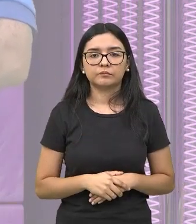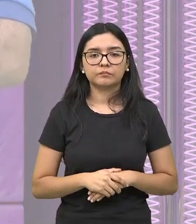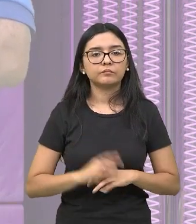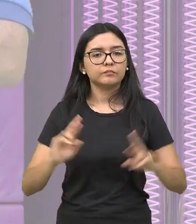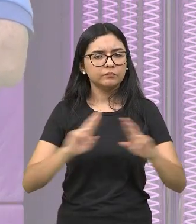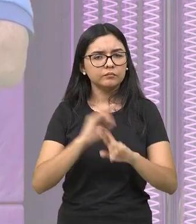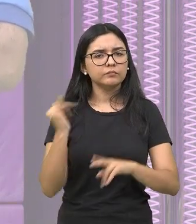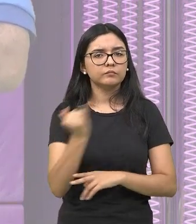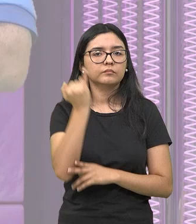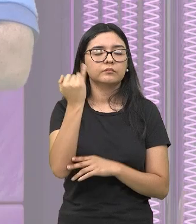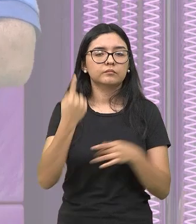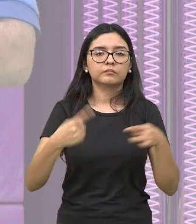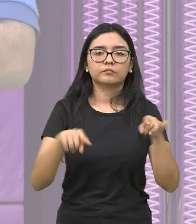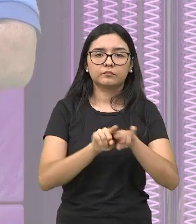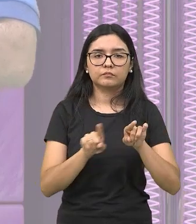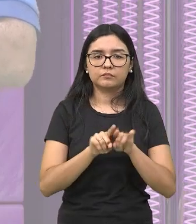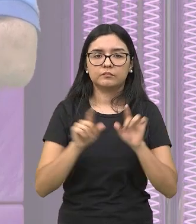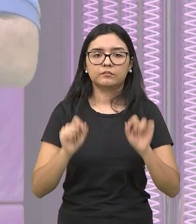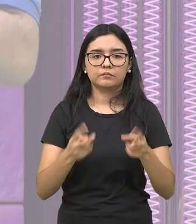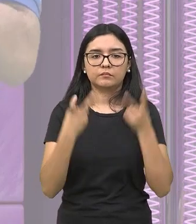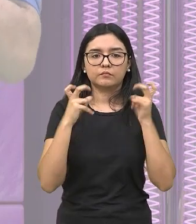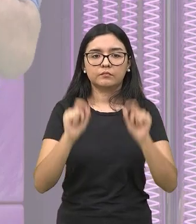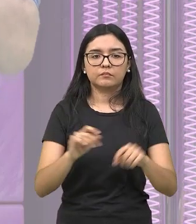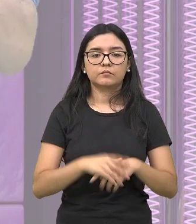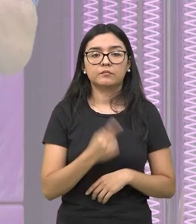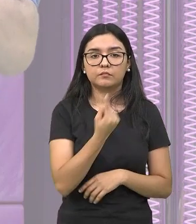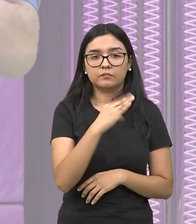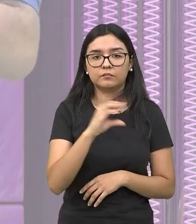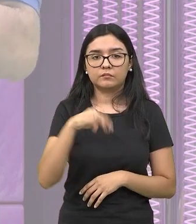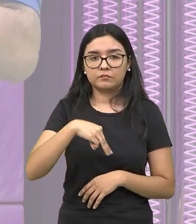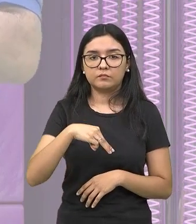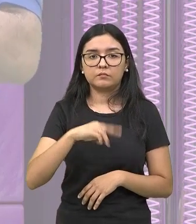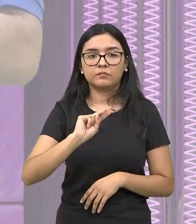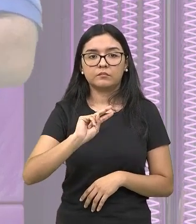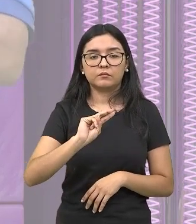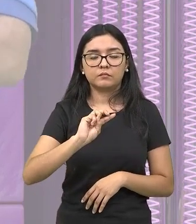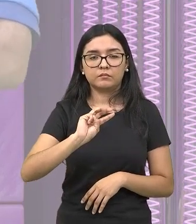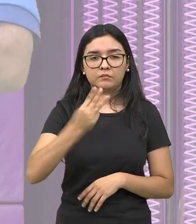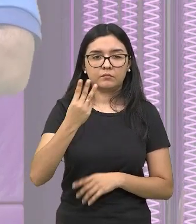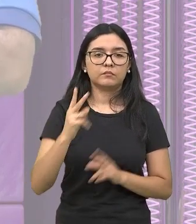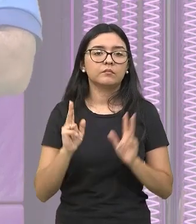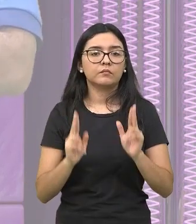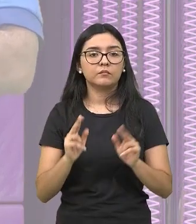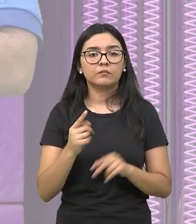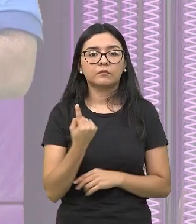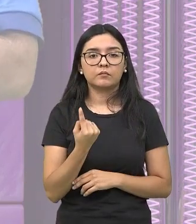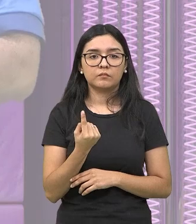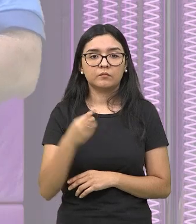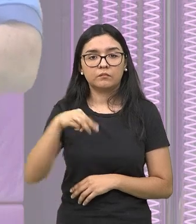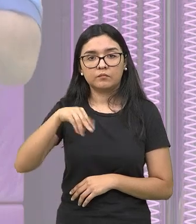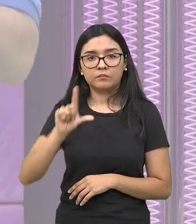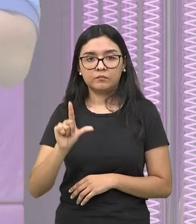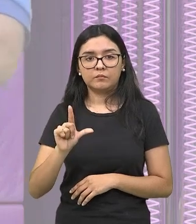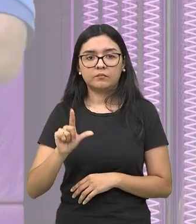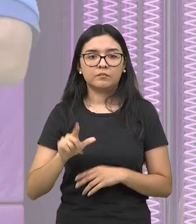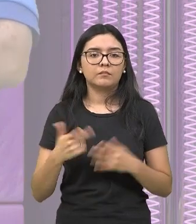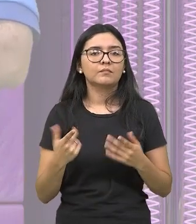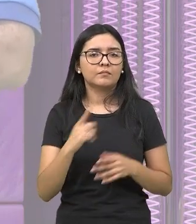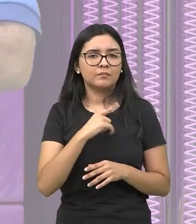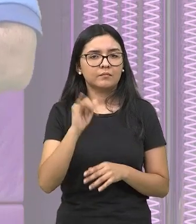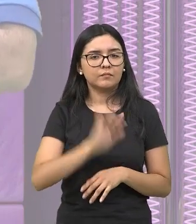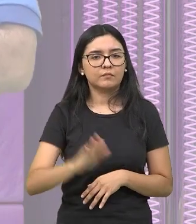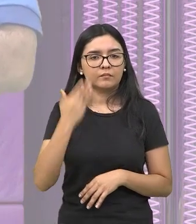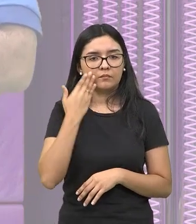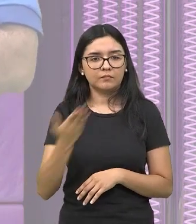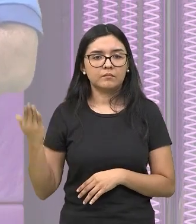relação importante, é que, ó, olha só, 1 centímetro cúbico equivale a 1 ml. Temos aí, ó,